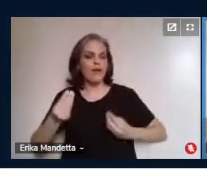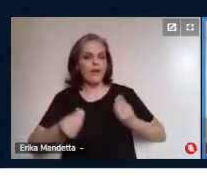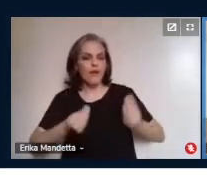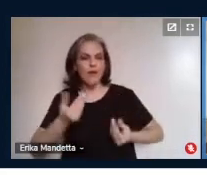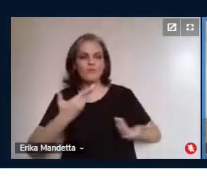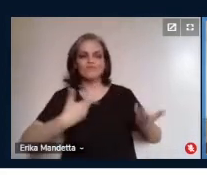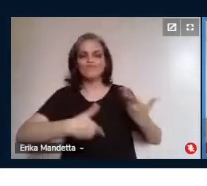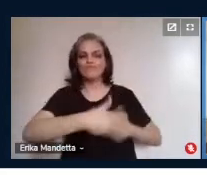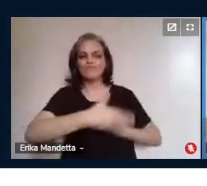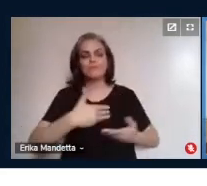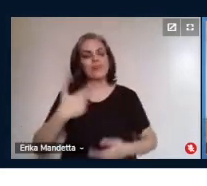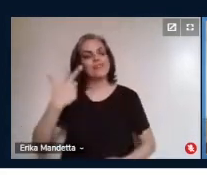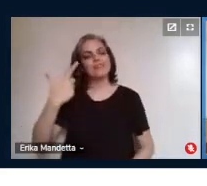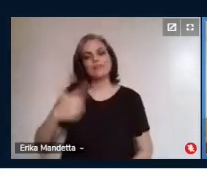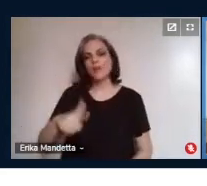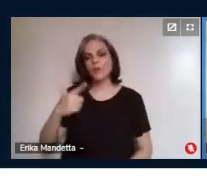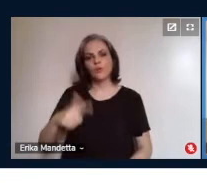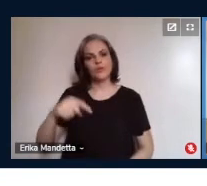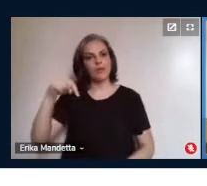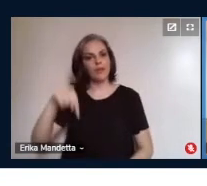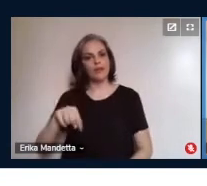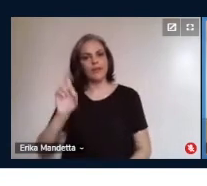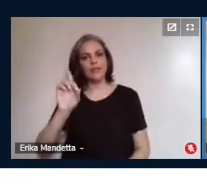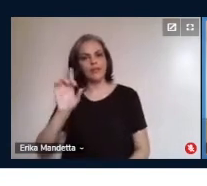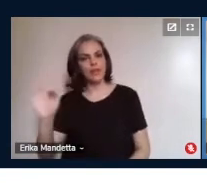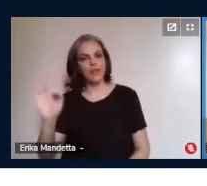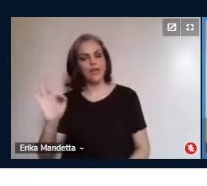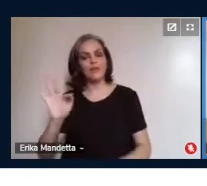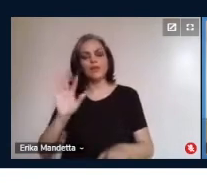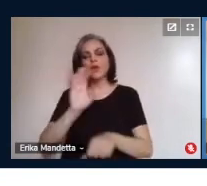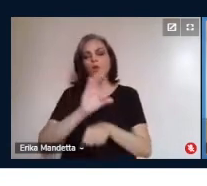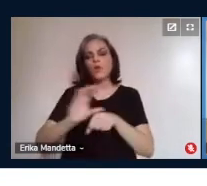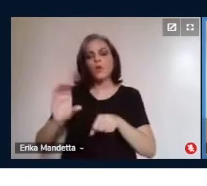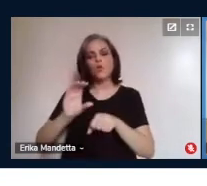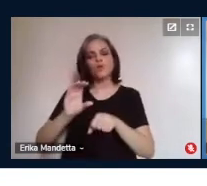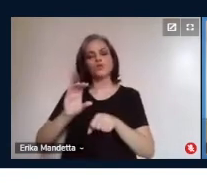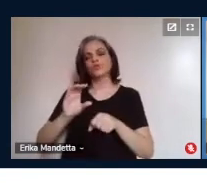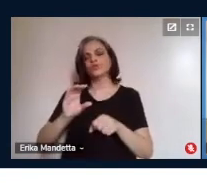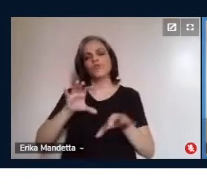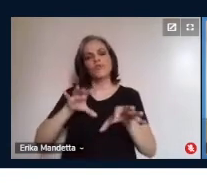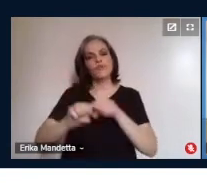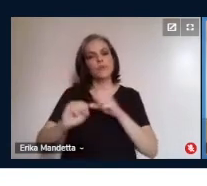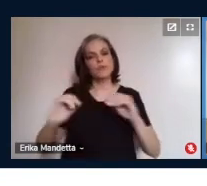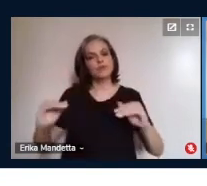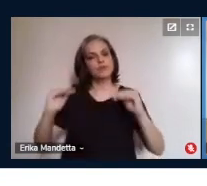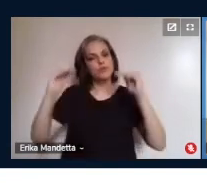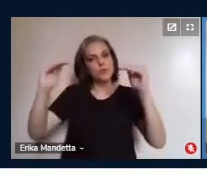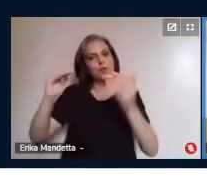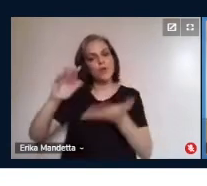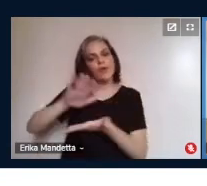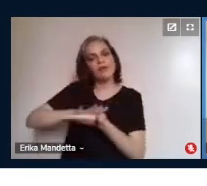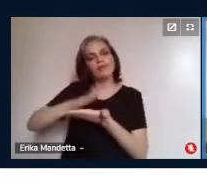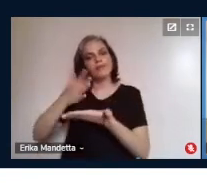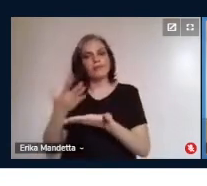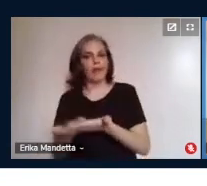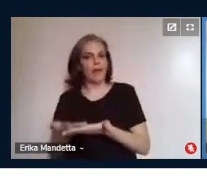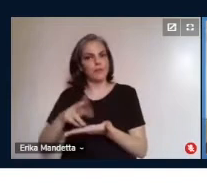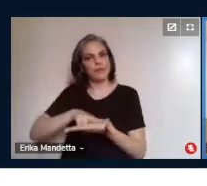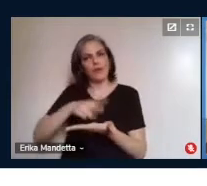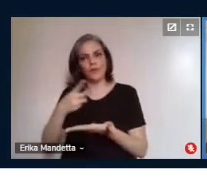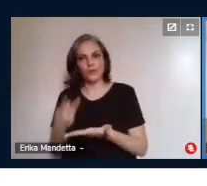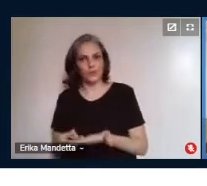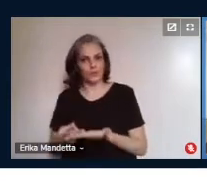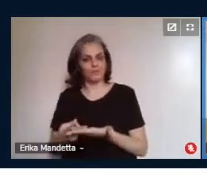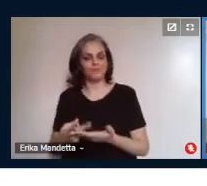Nós não temos no Distrito Federal um curso de formação superior de tradutores e intérpretes, e nós não temos nenhum